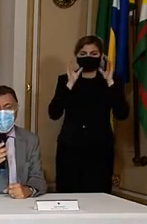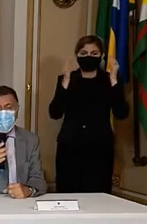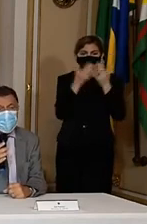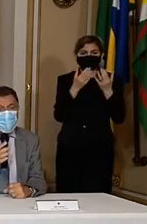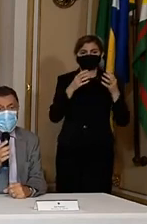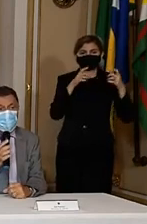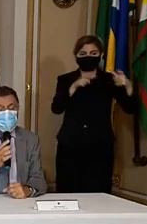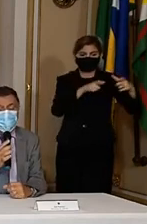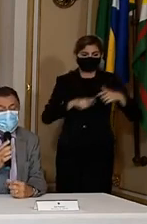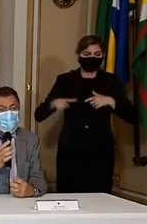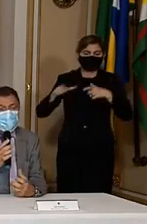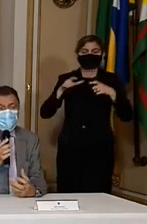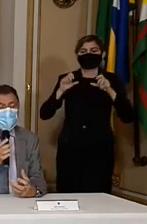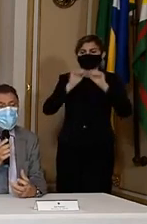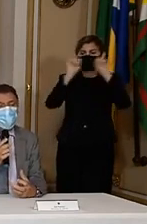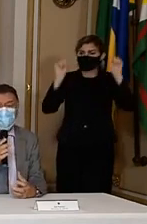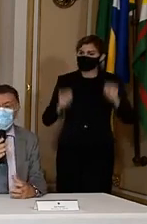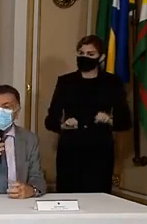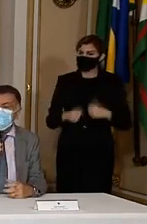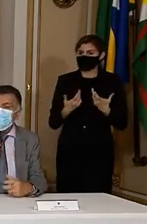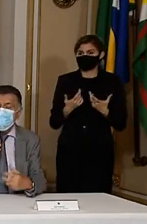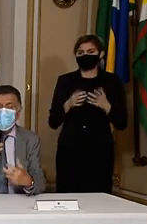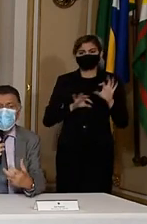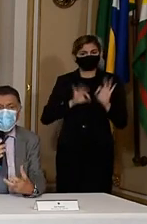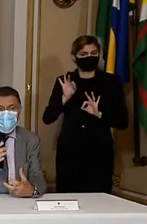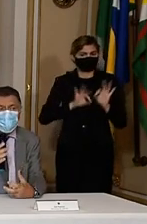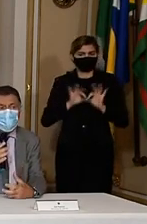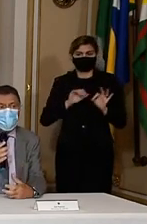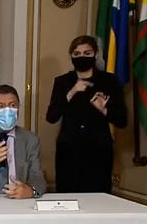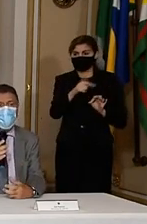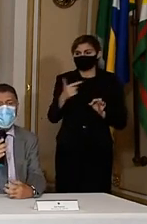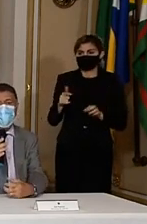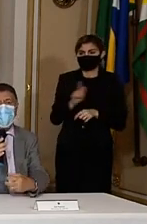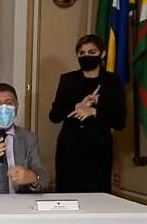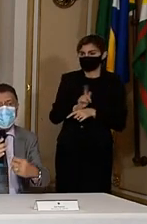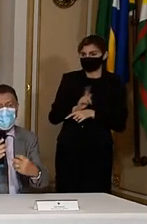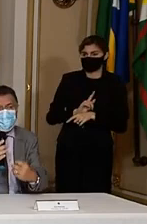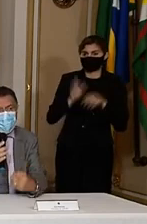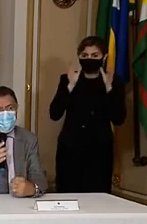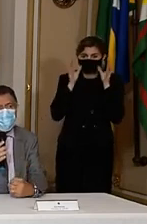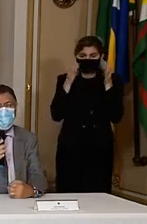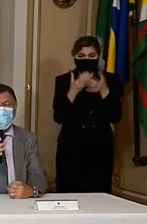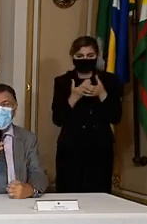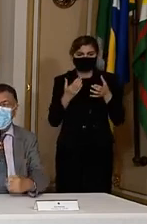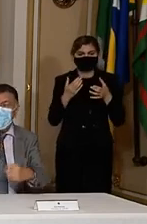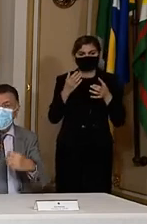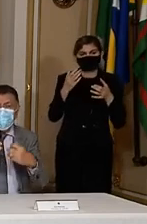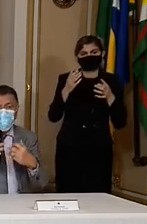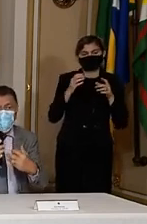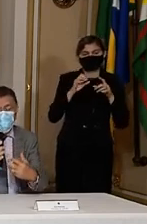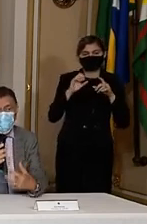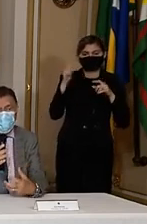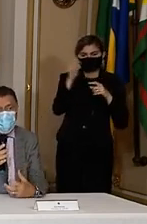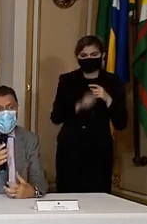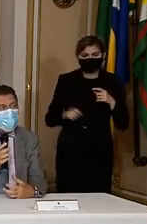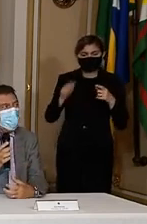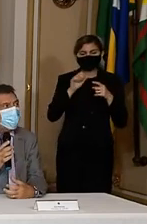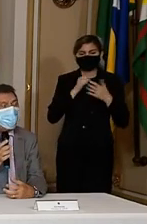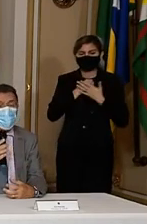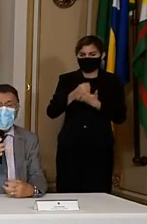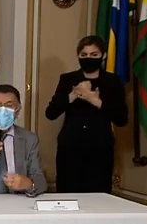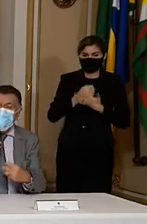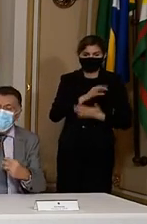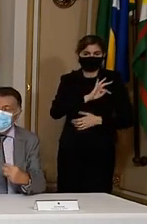comunidades o sistema quando é feito se não tiver uma gestão Comunitária associativa mas com